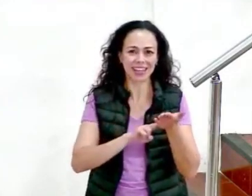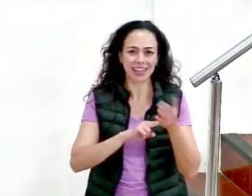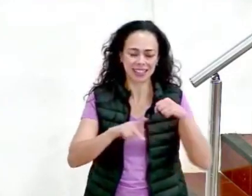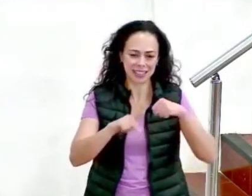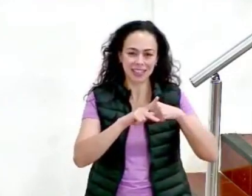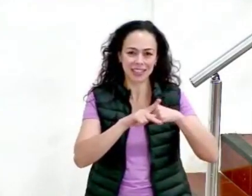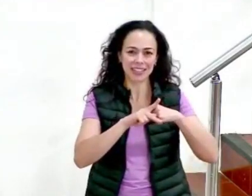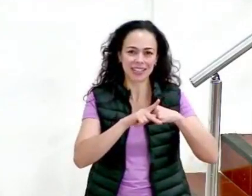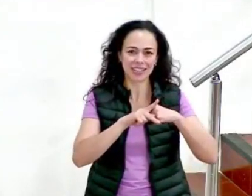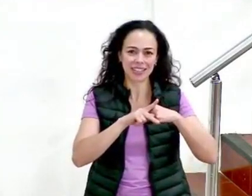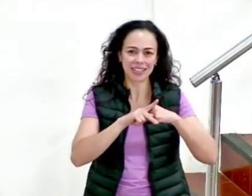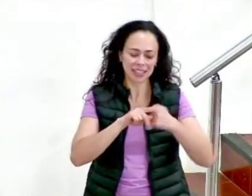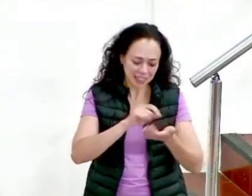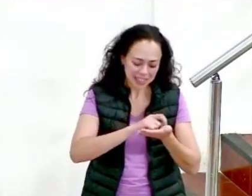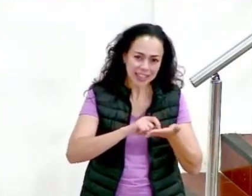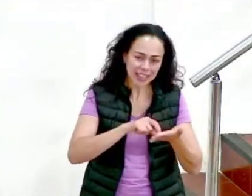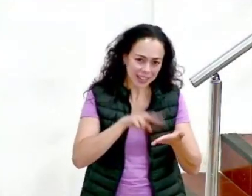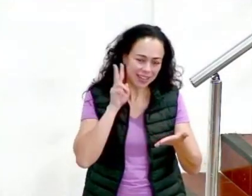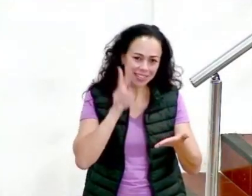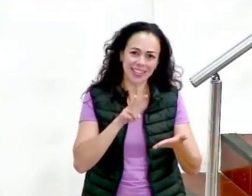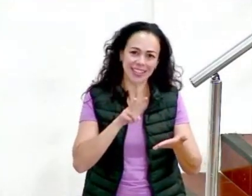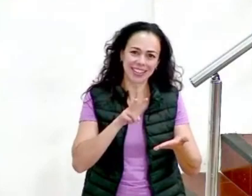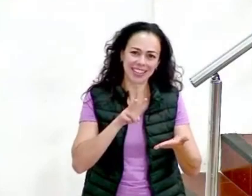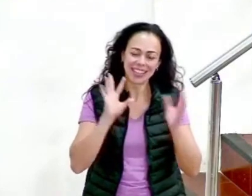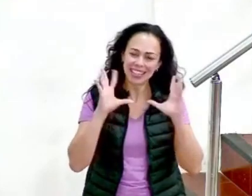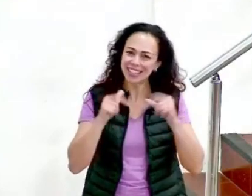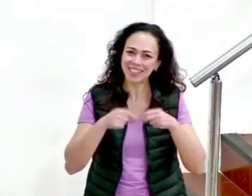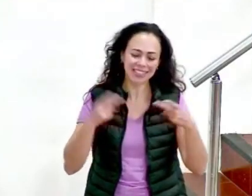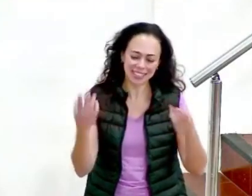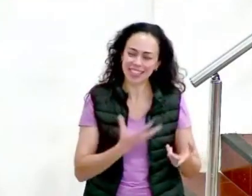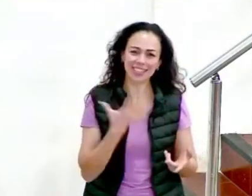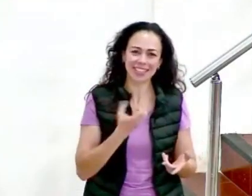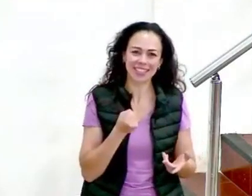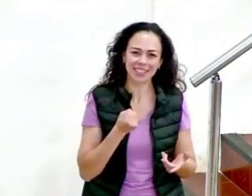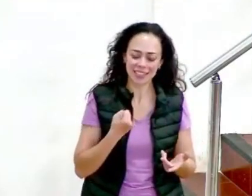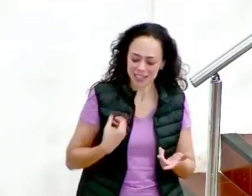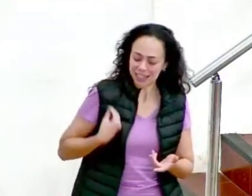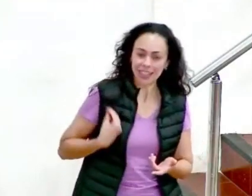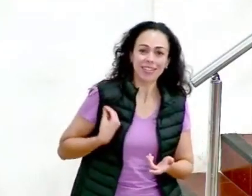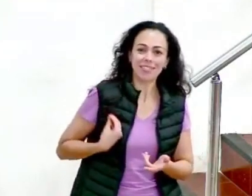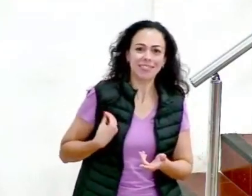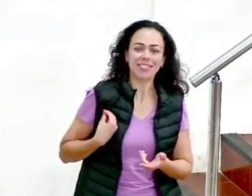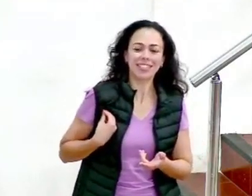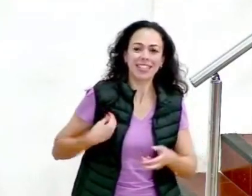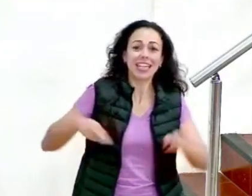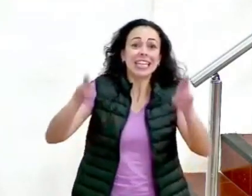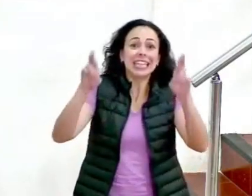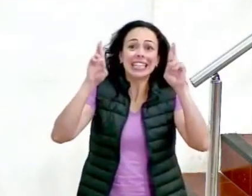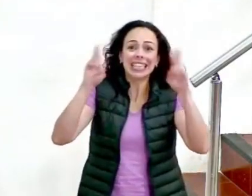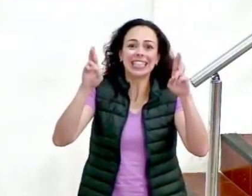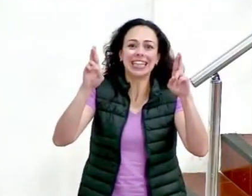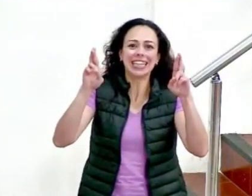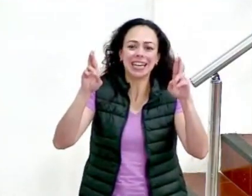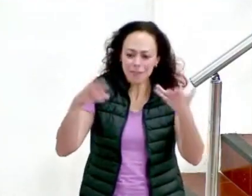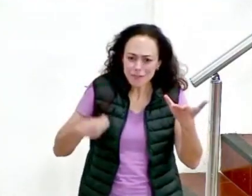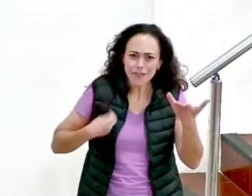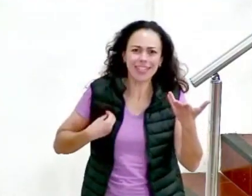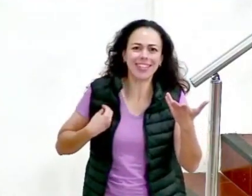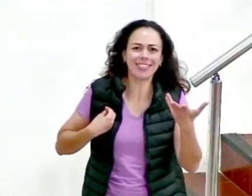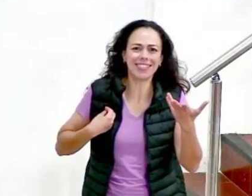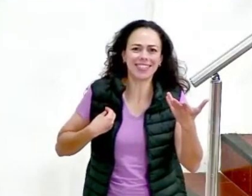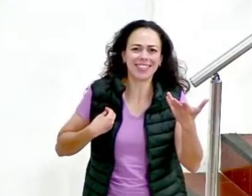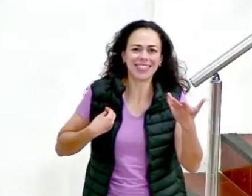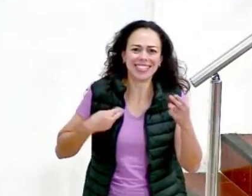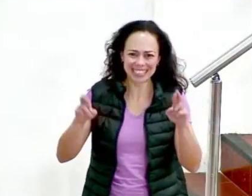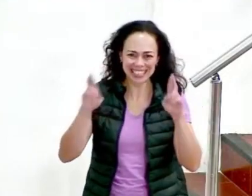viva esperança. E esperança em quê? Esperança em quê? O objeto da esperança é Cristo.